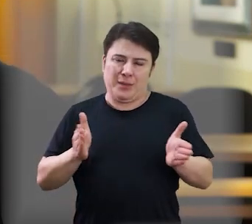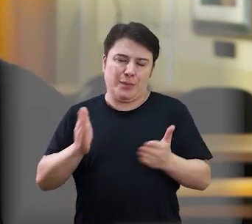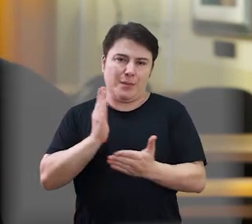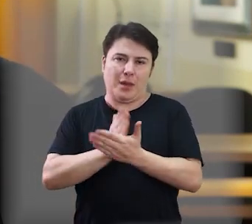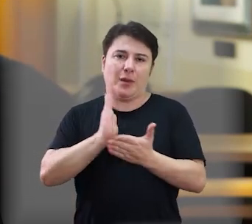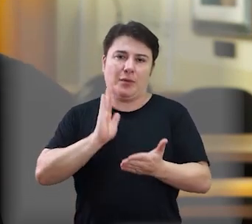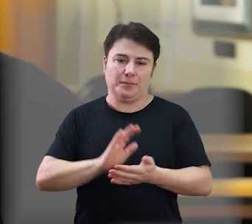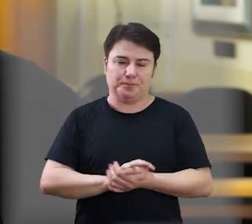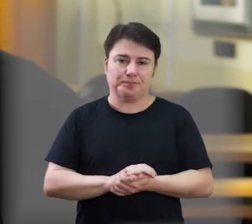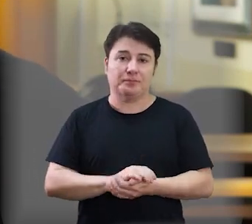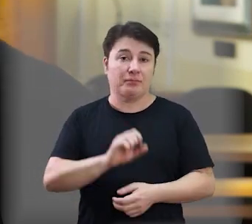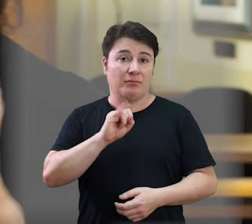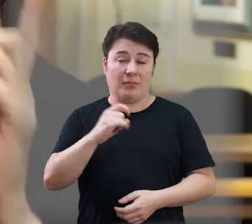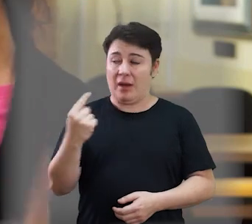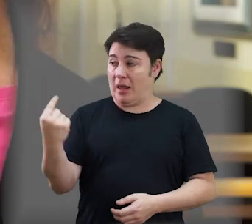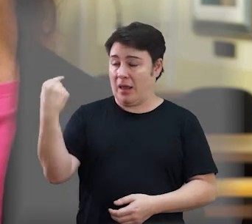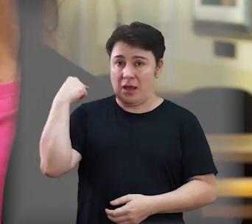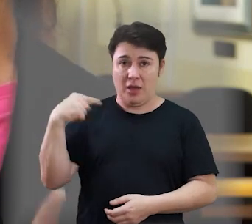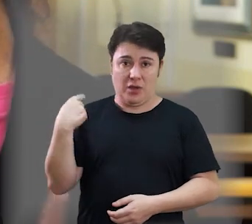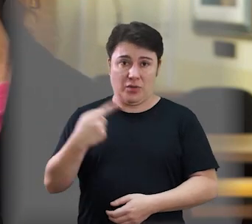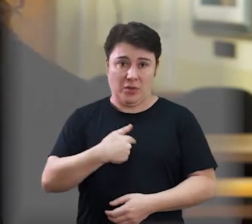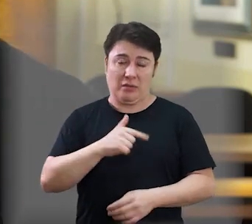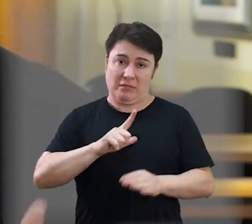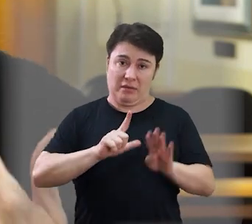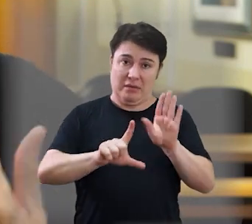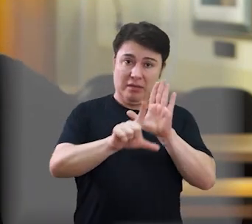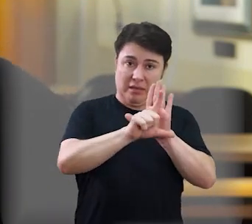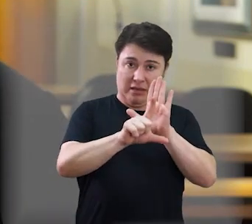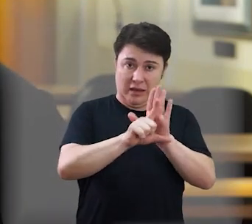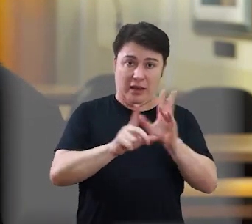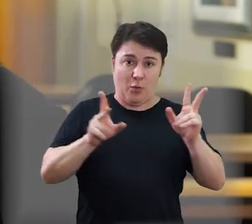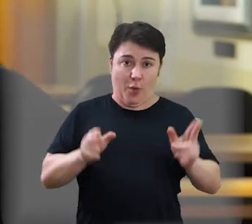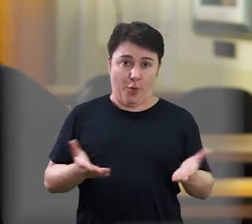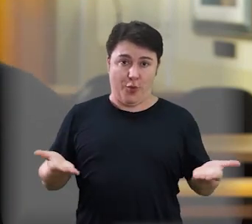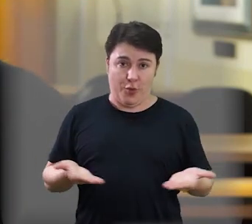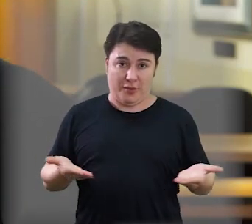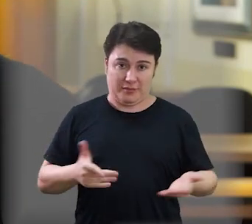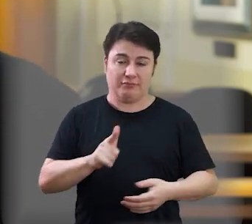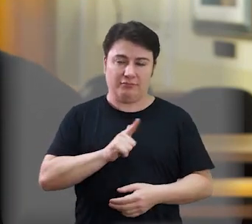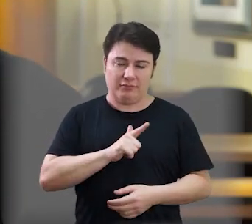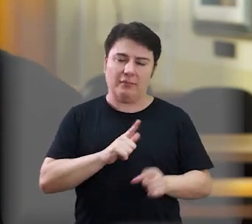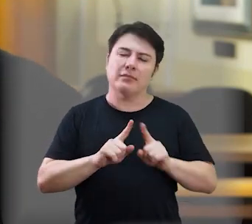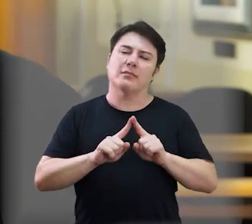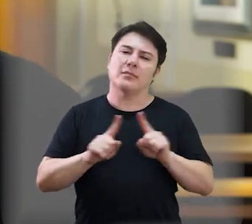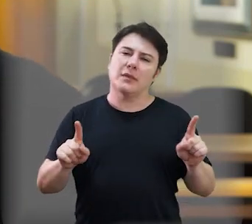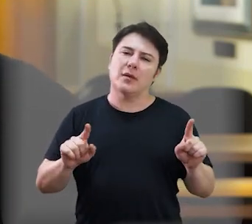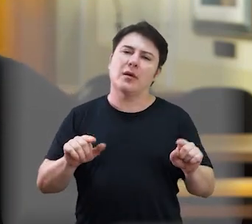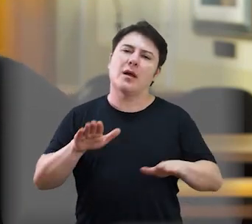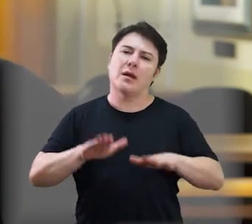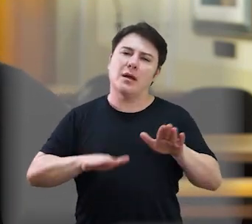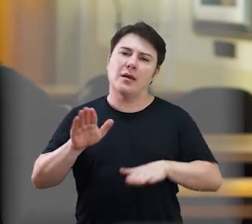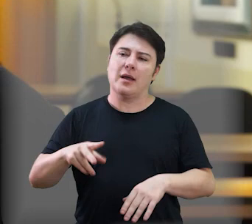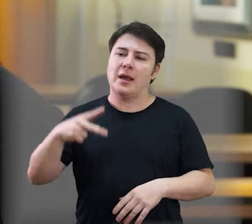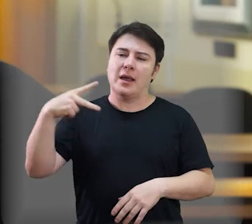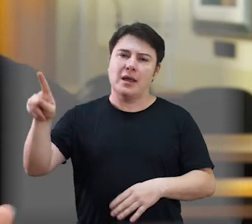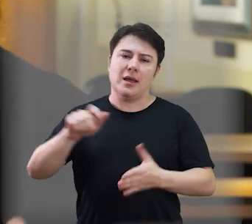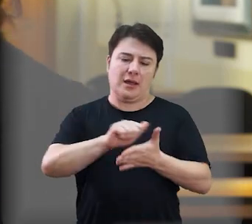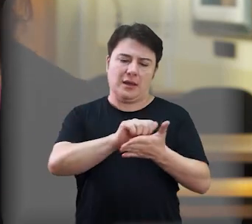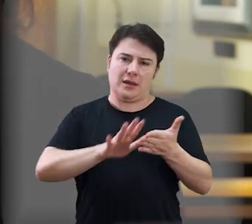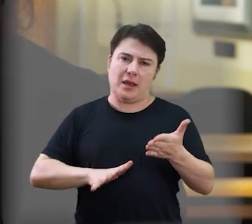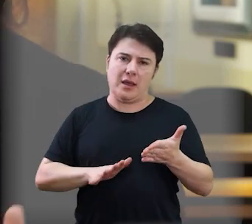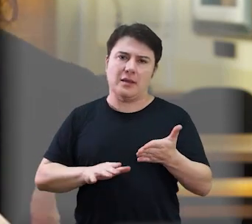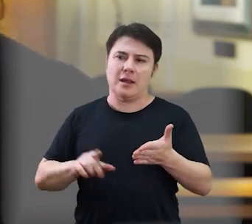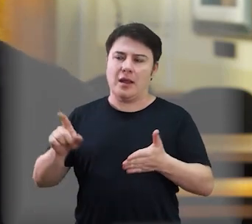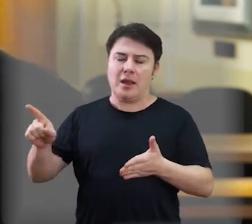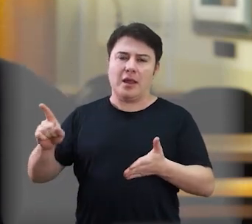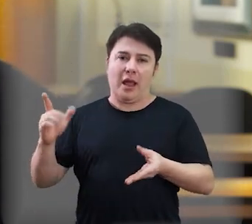durante um período. Se naquela época nós tivéssemos uma lei como esta, muito provavelmente essa